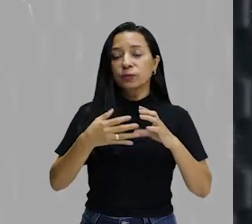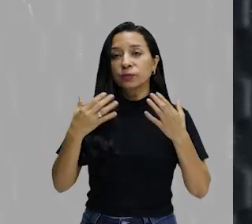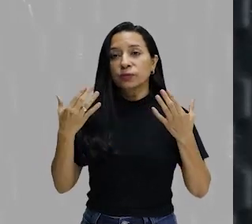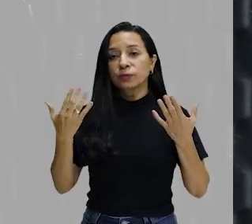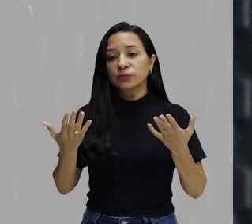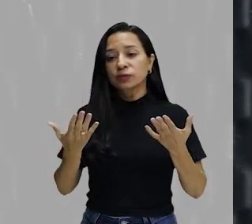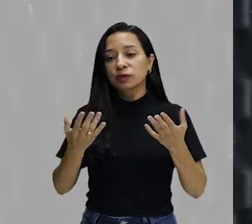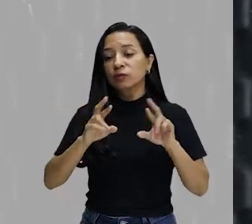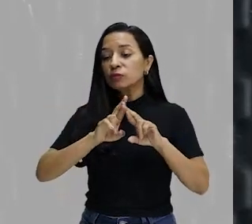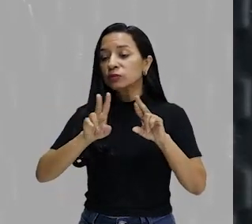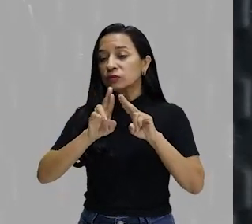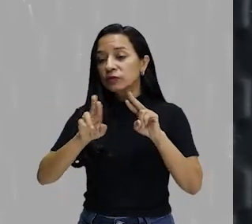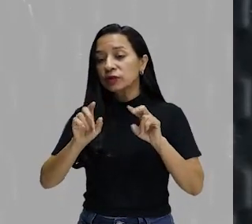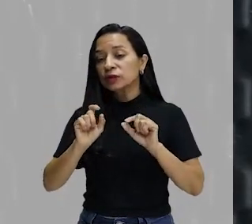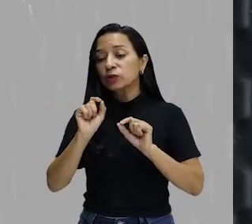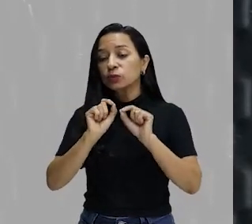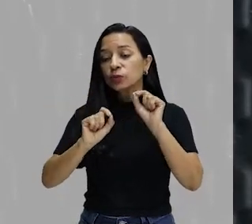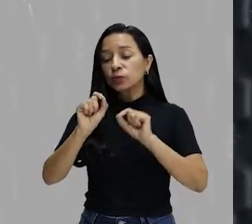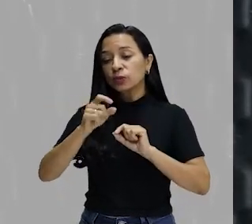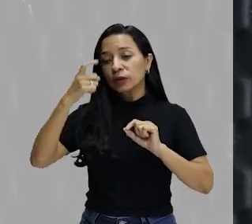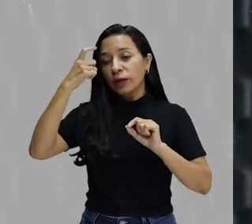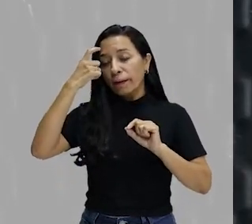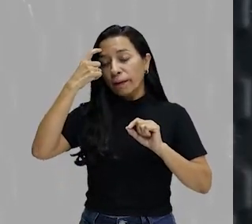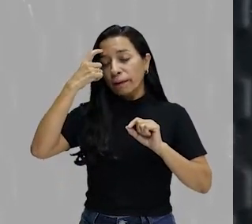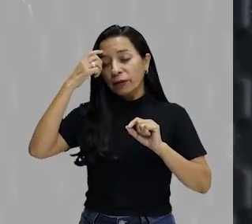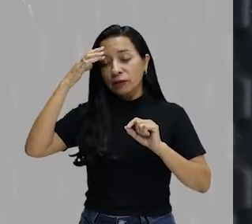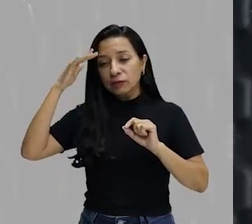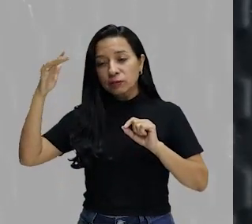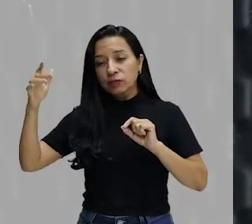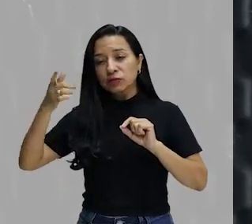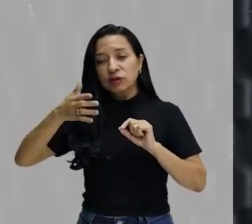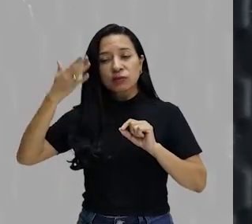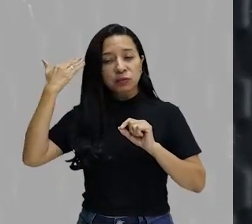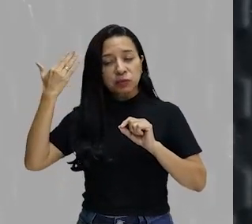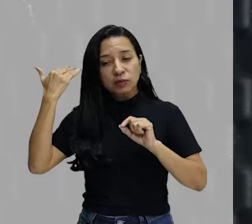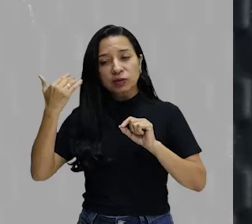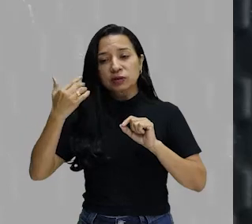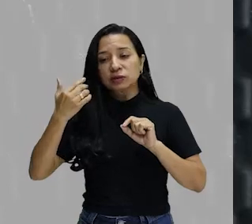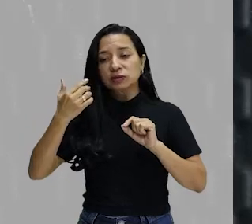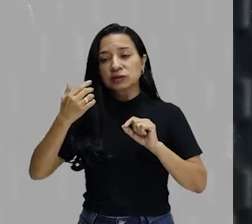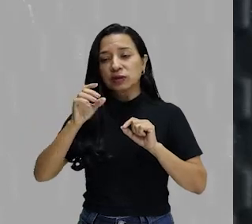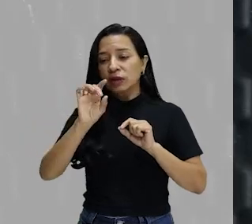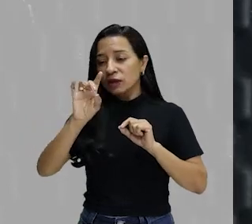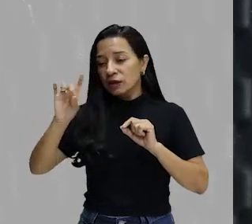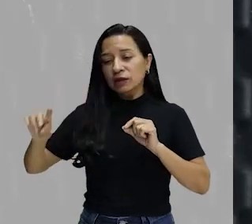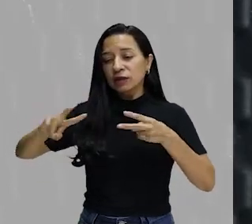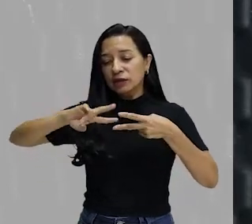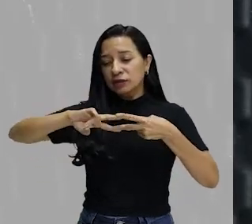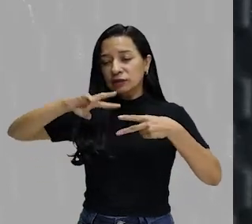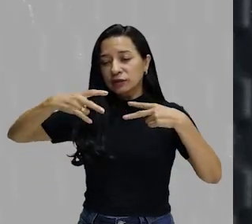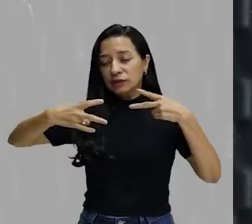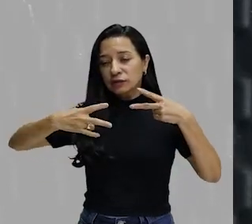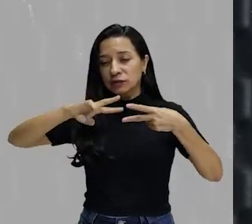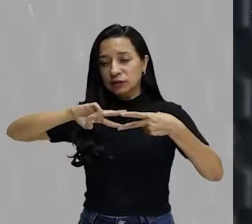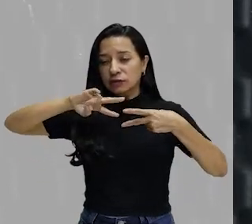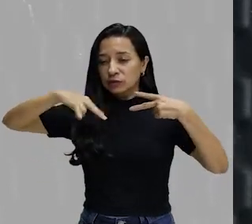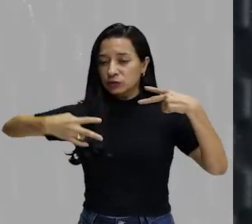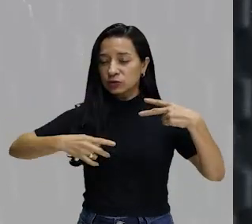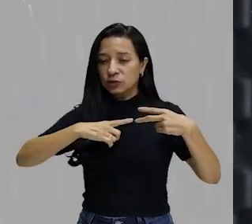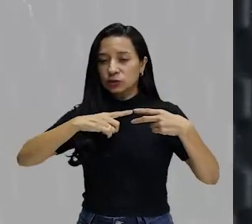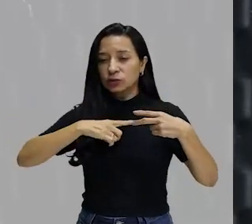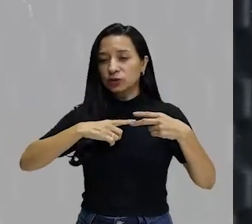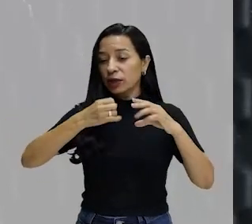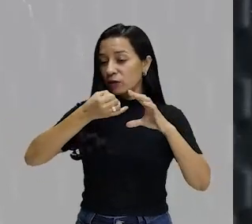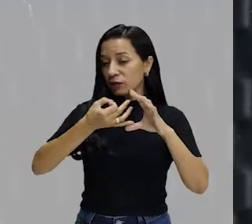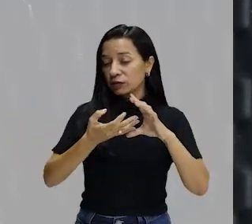Então, assim, diferente do que a gente imaginava antes, porque a gente pensava que cada gene poderia gerar uma característica, eu tenho